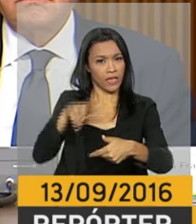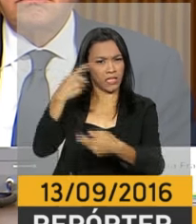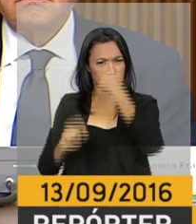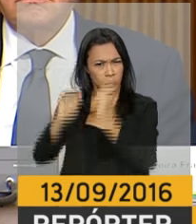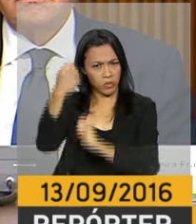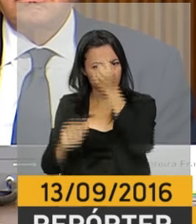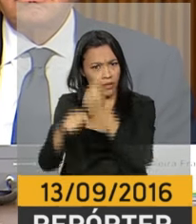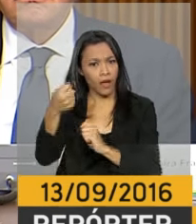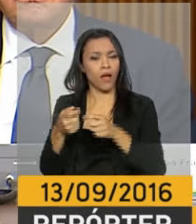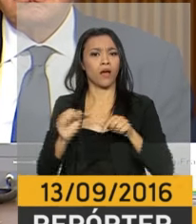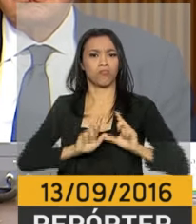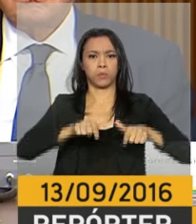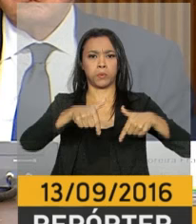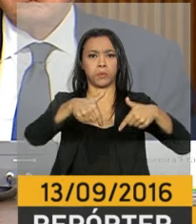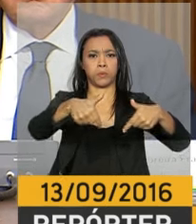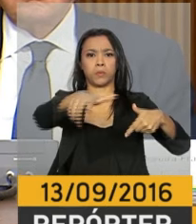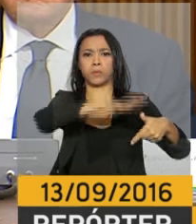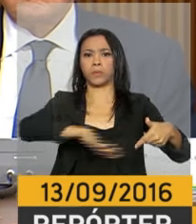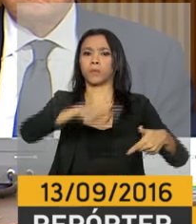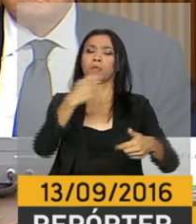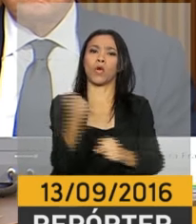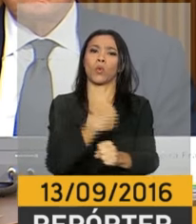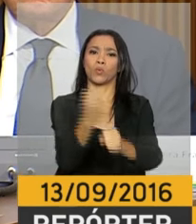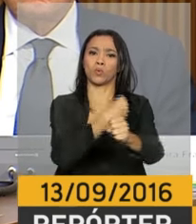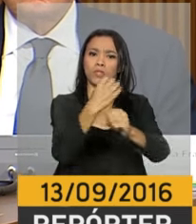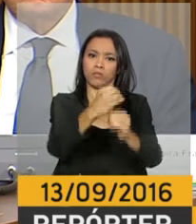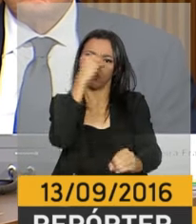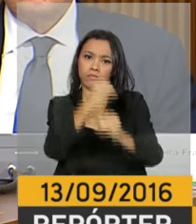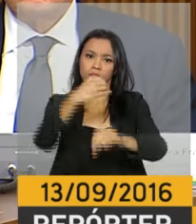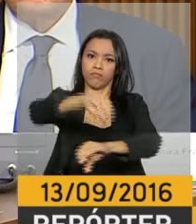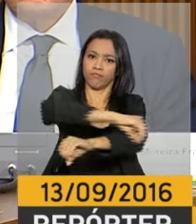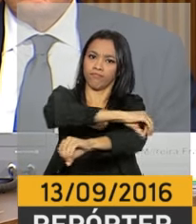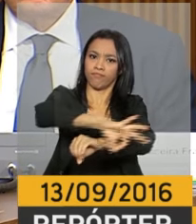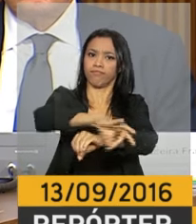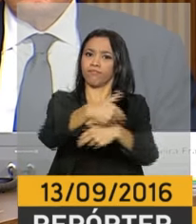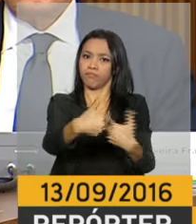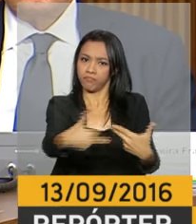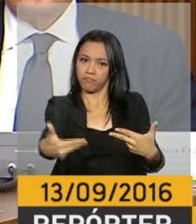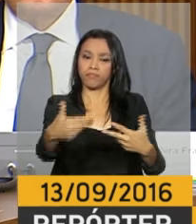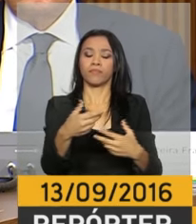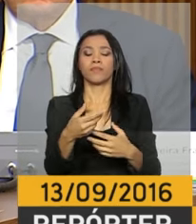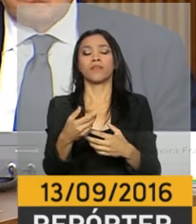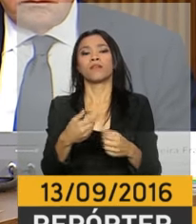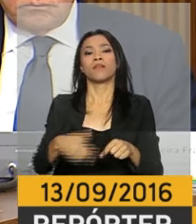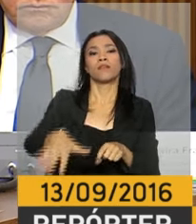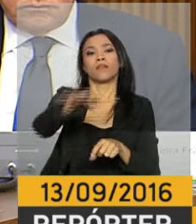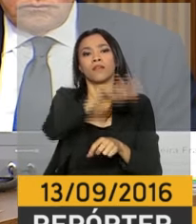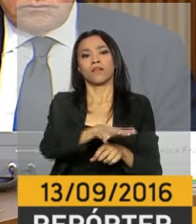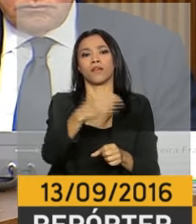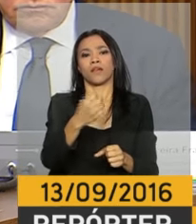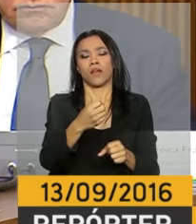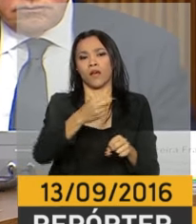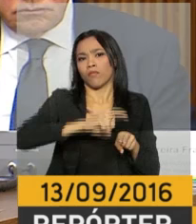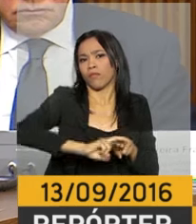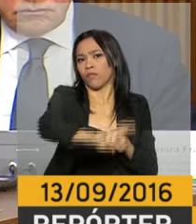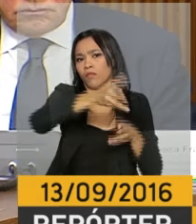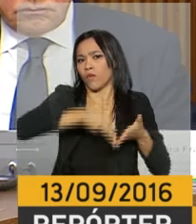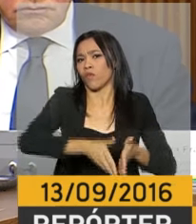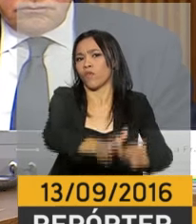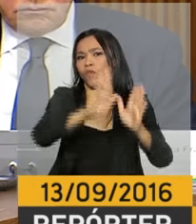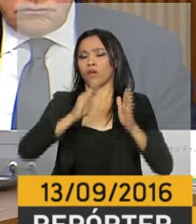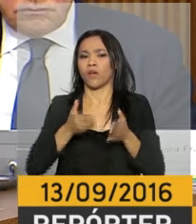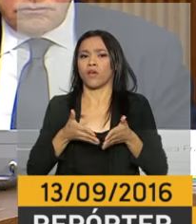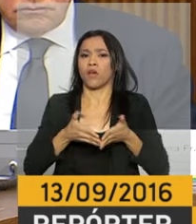industrial na área da construção nas nas nas rodovias aeroportos